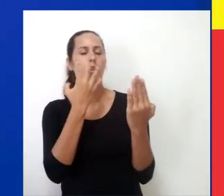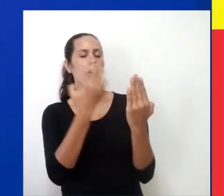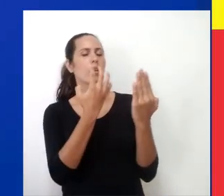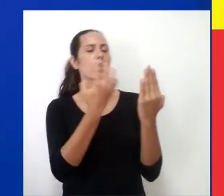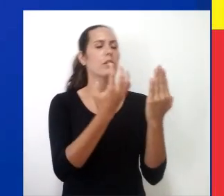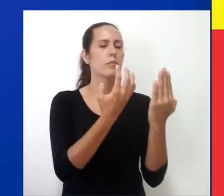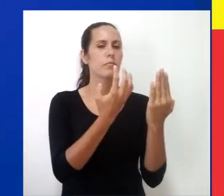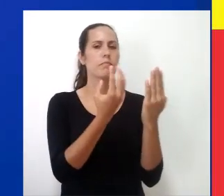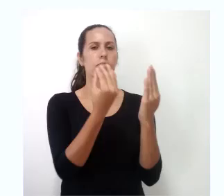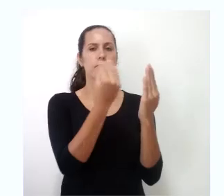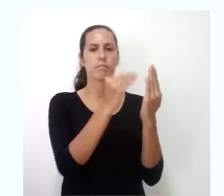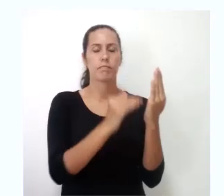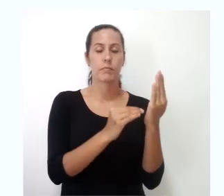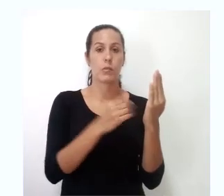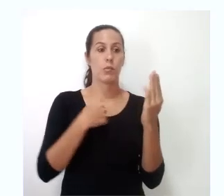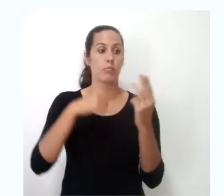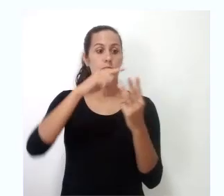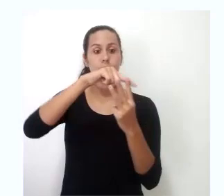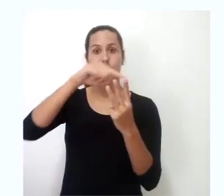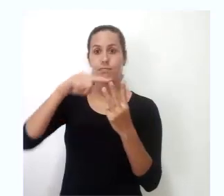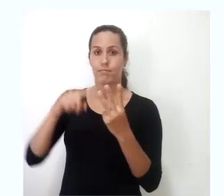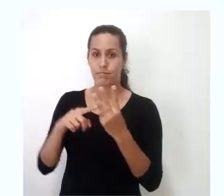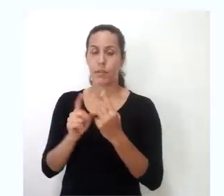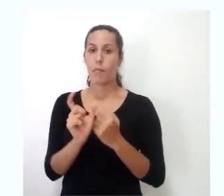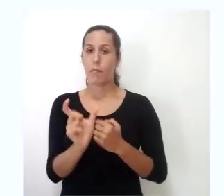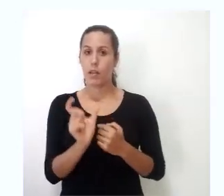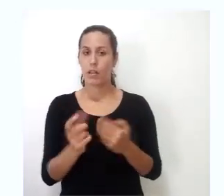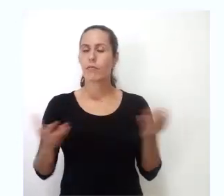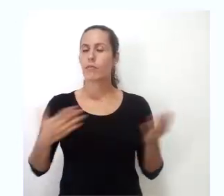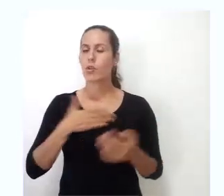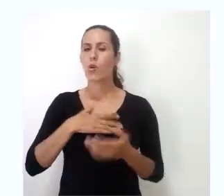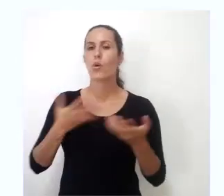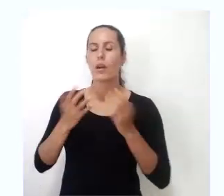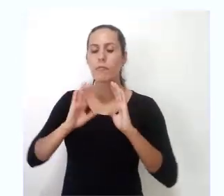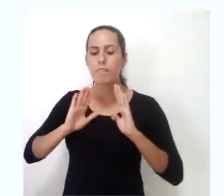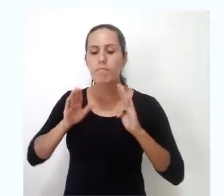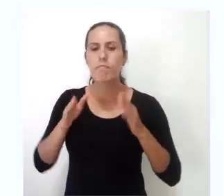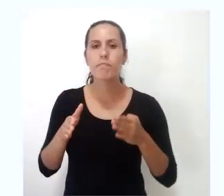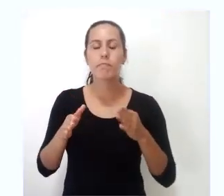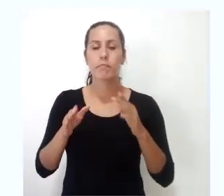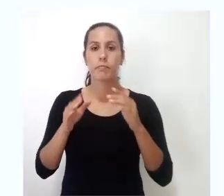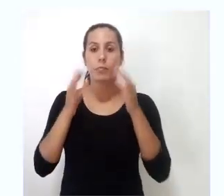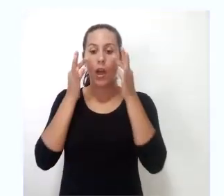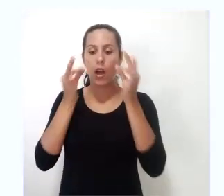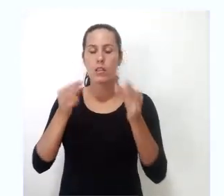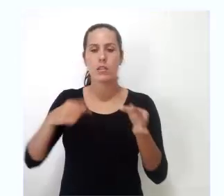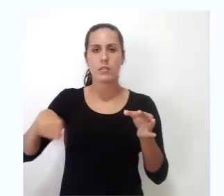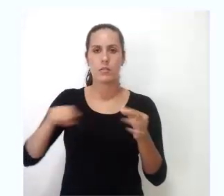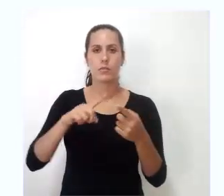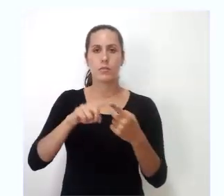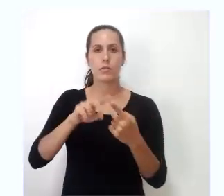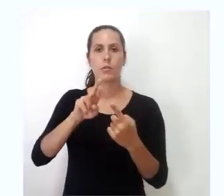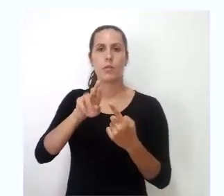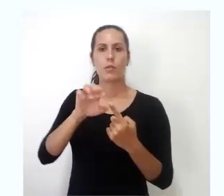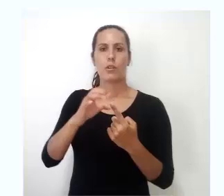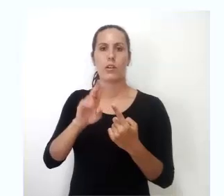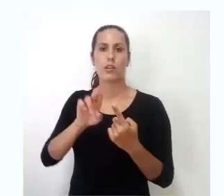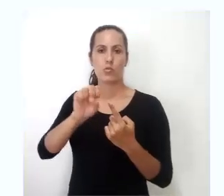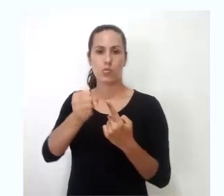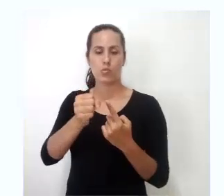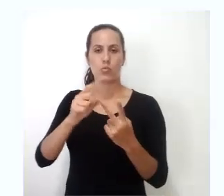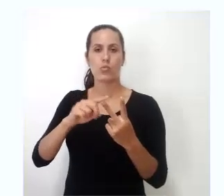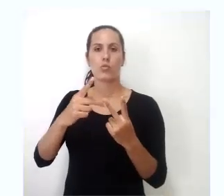textos argumentativos. 3 palavras eu gostaria agora de destacar do assunto.